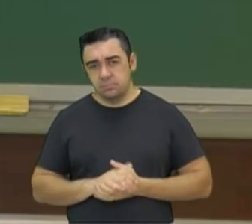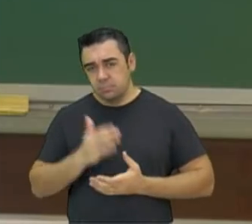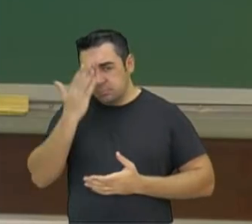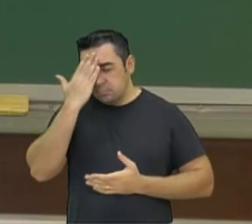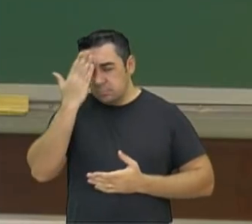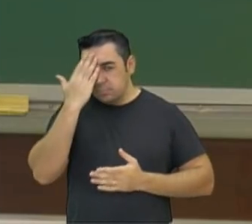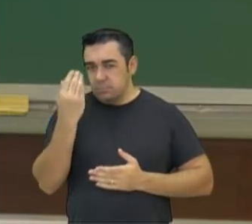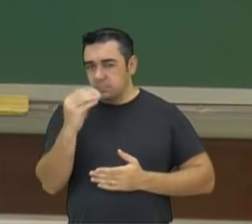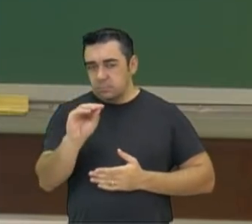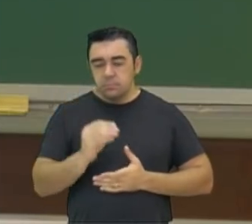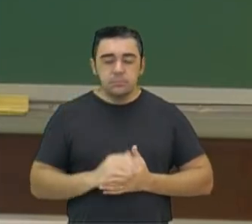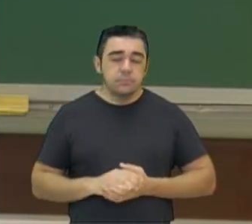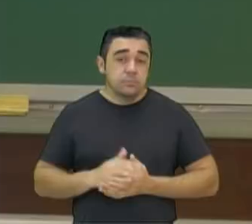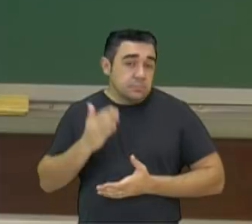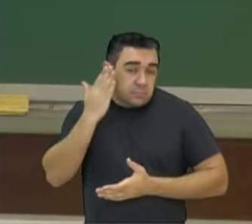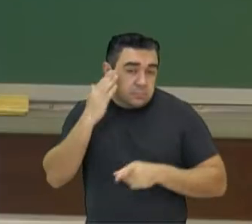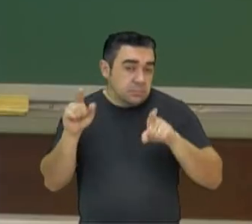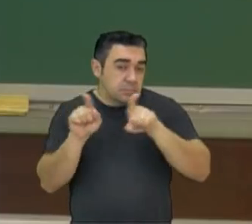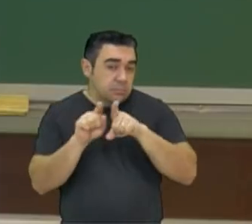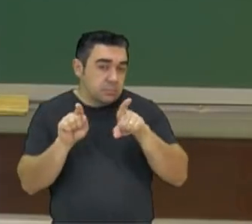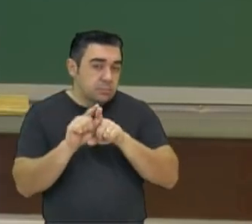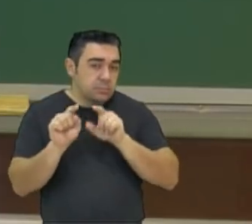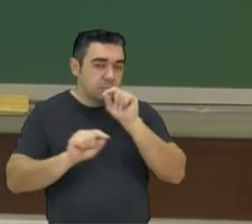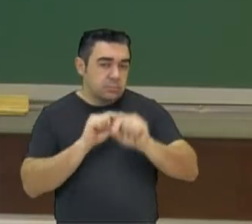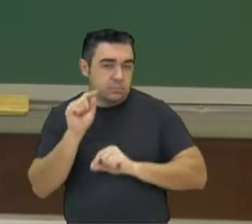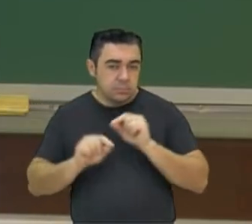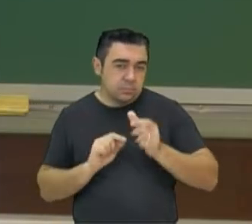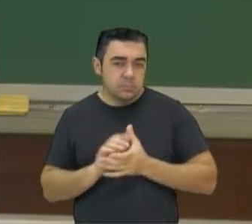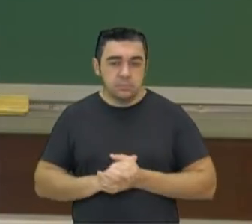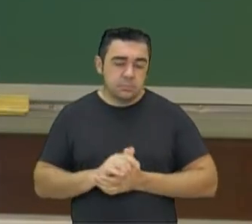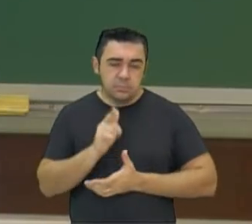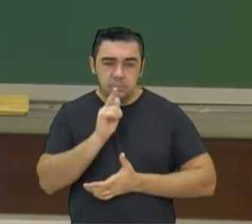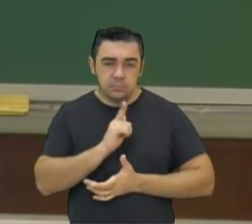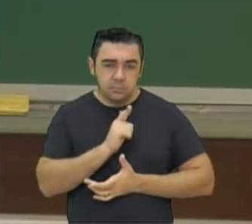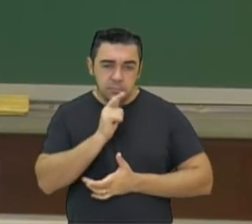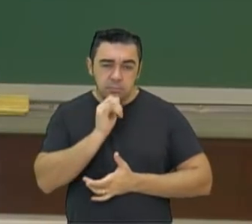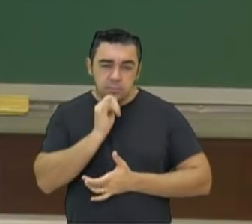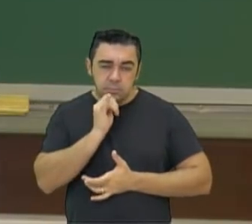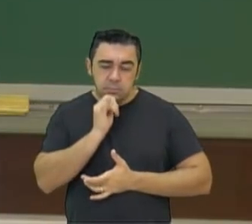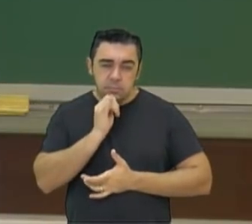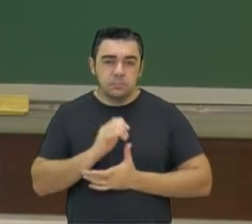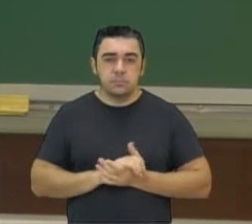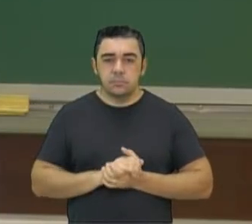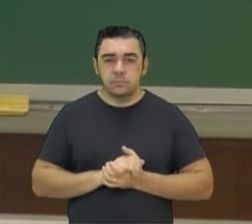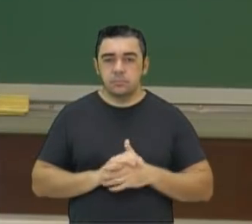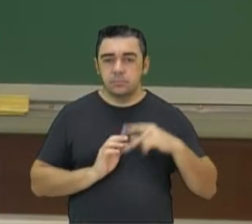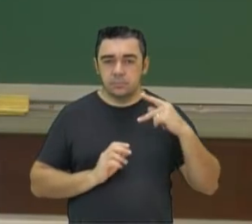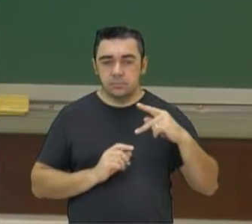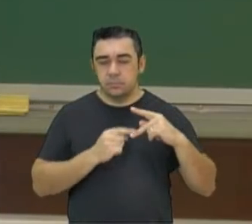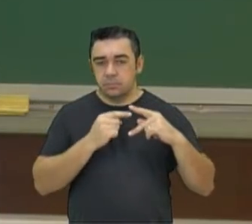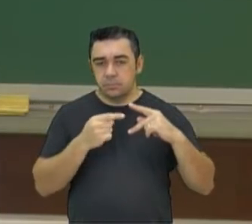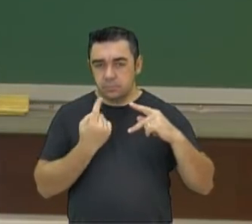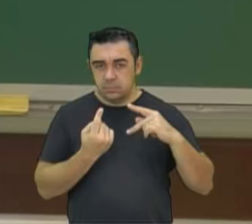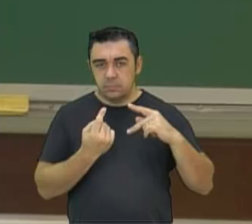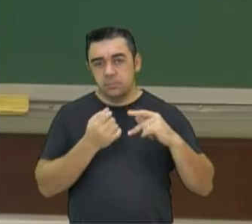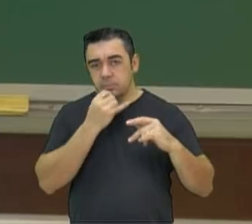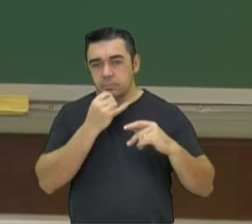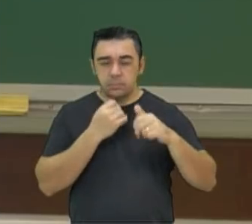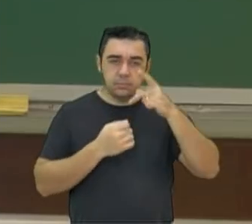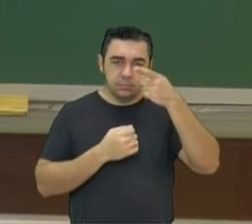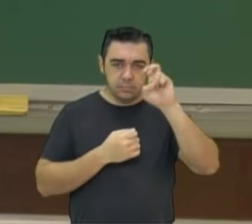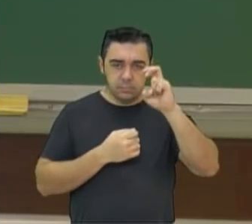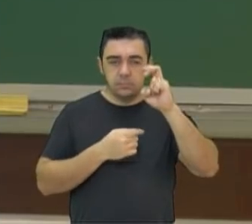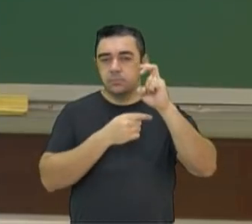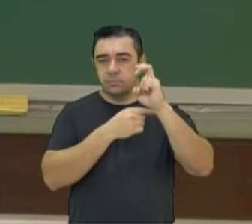valor de N. Sabemos também que quando o nosso P é N menos 1,